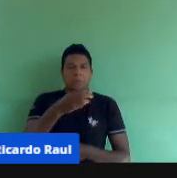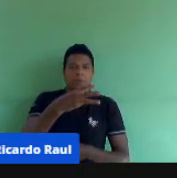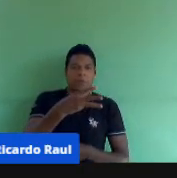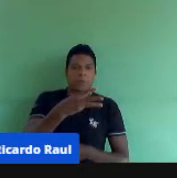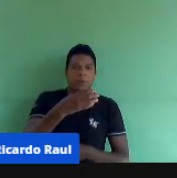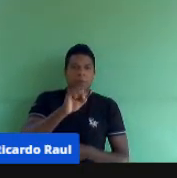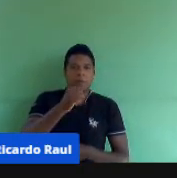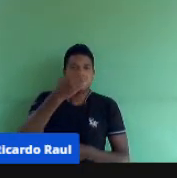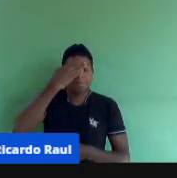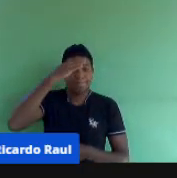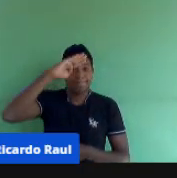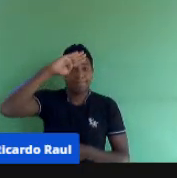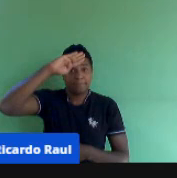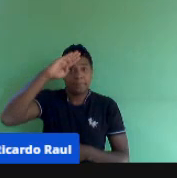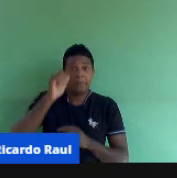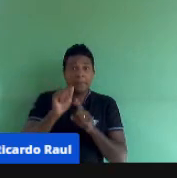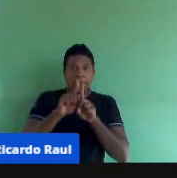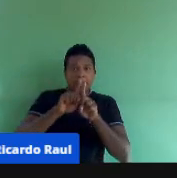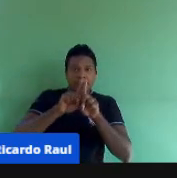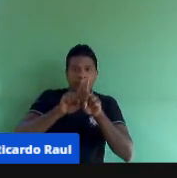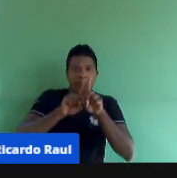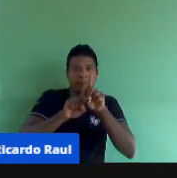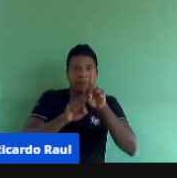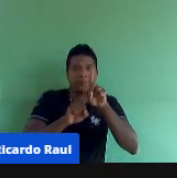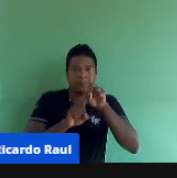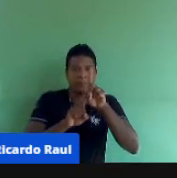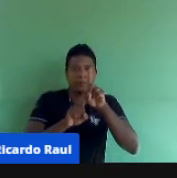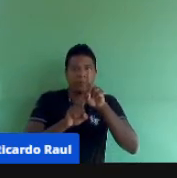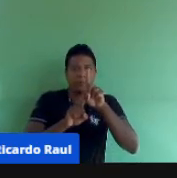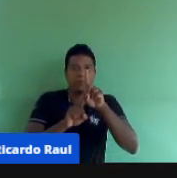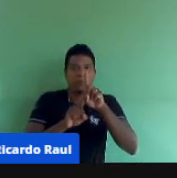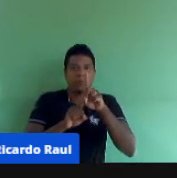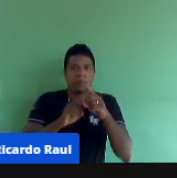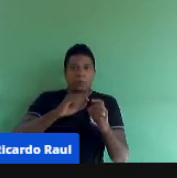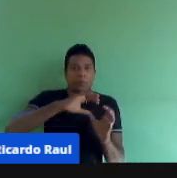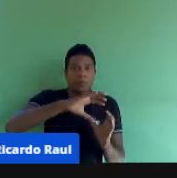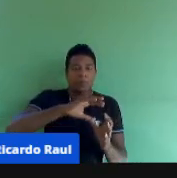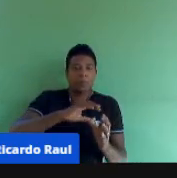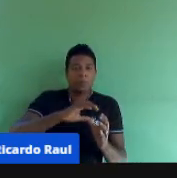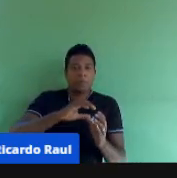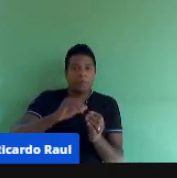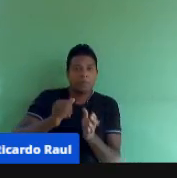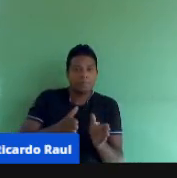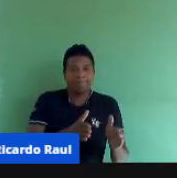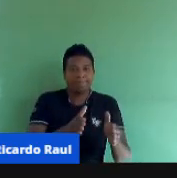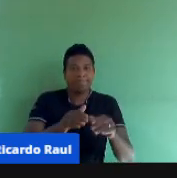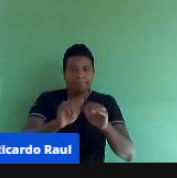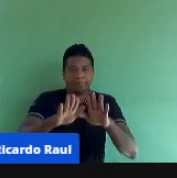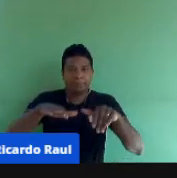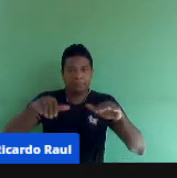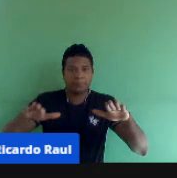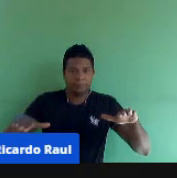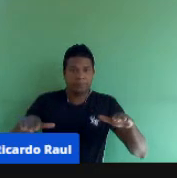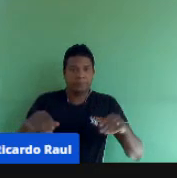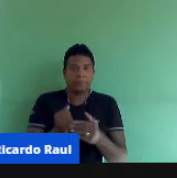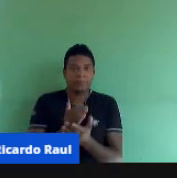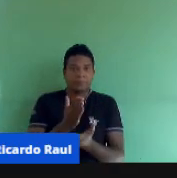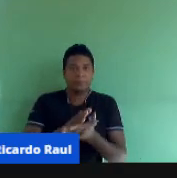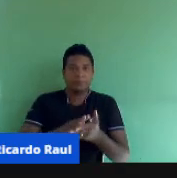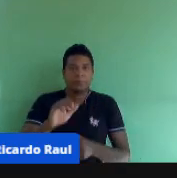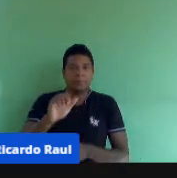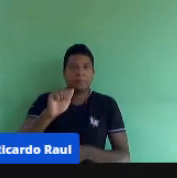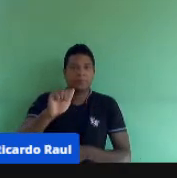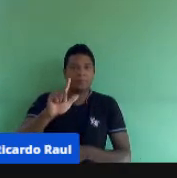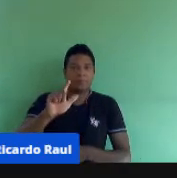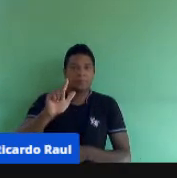aguentamos? Se eu aumentar 2 graus na temperatura dos oceanos, eu acabo com as algas. Então, elas são fonte do